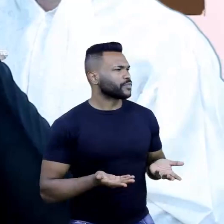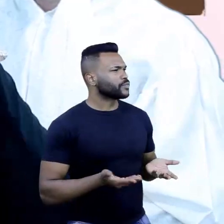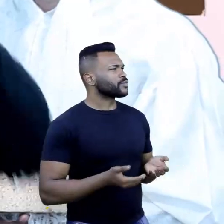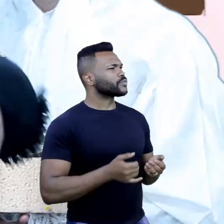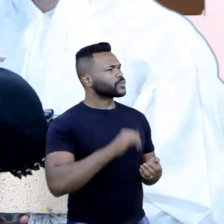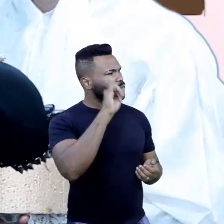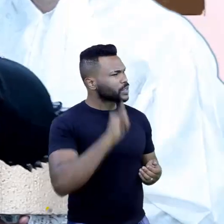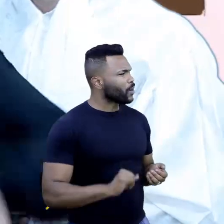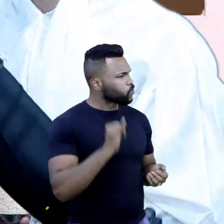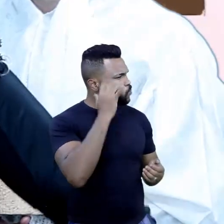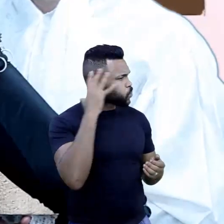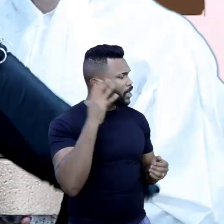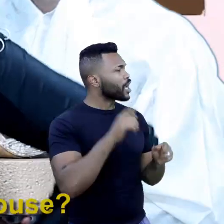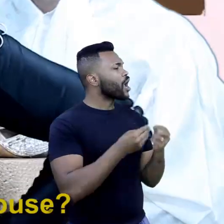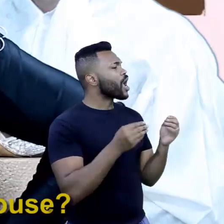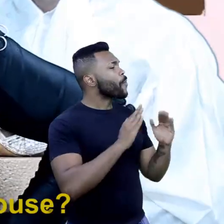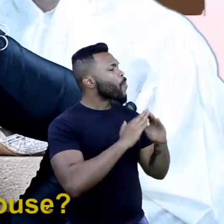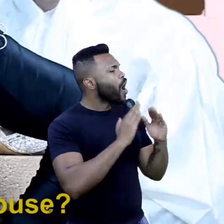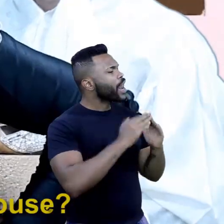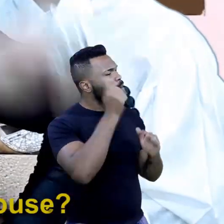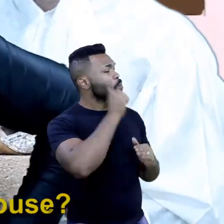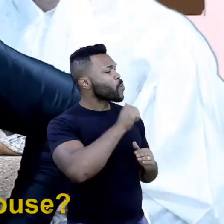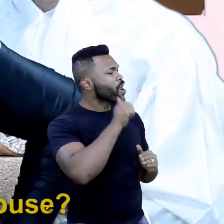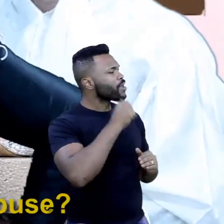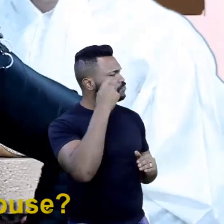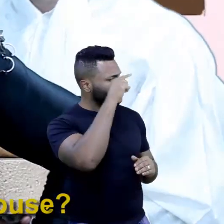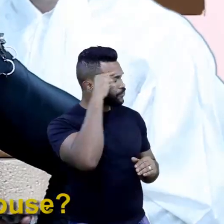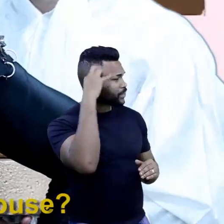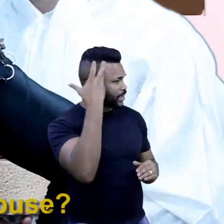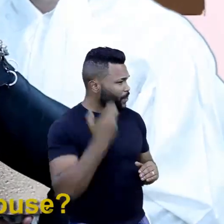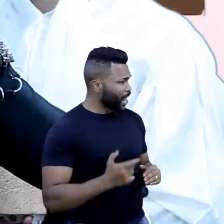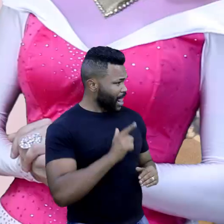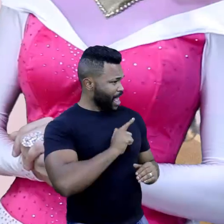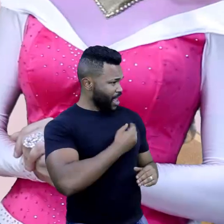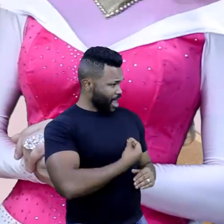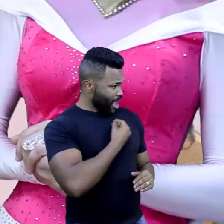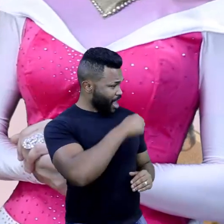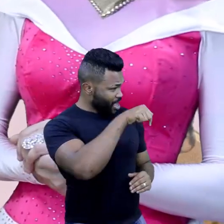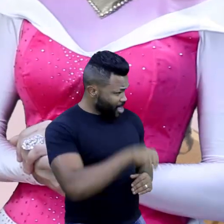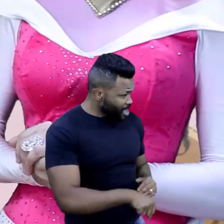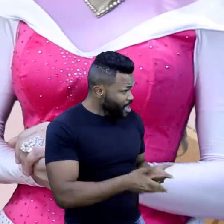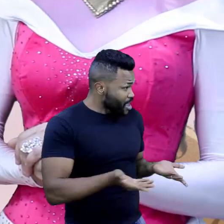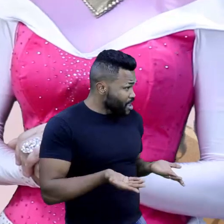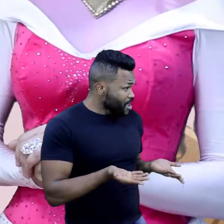Mora... Jaline! Mora alguma estriperela nessa casa?